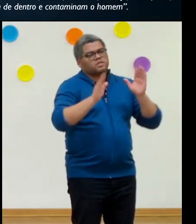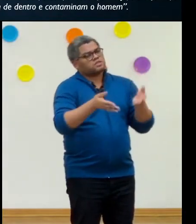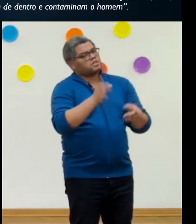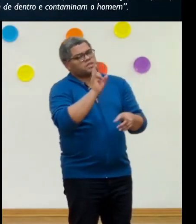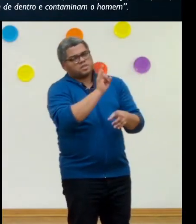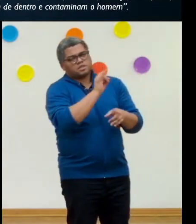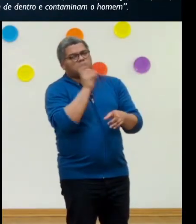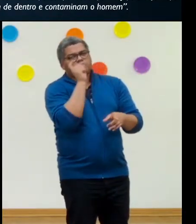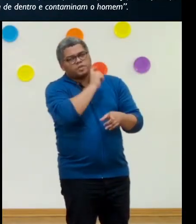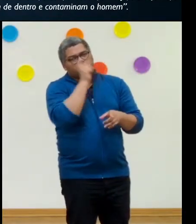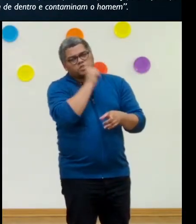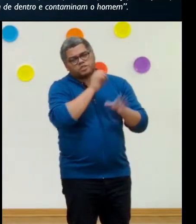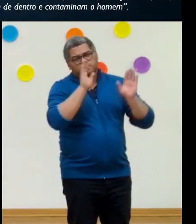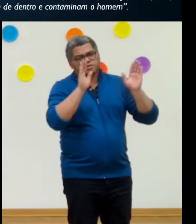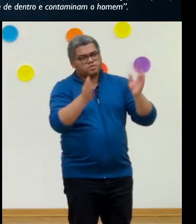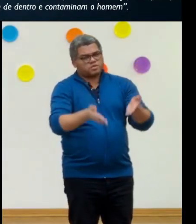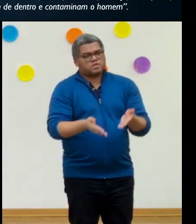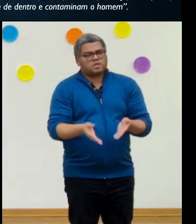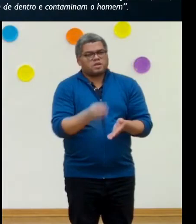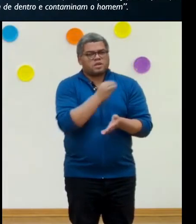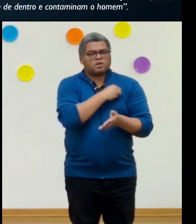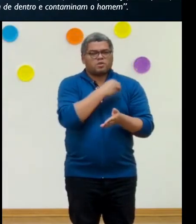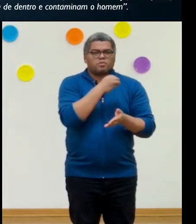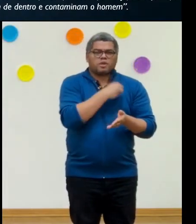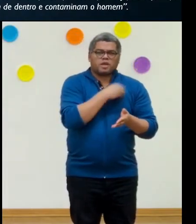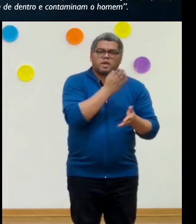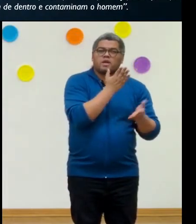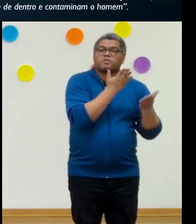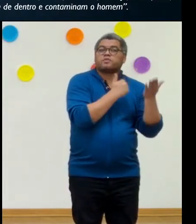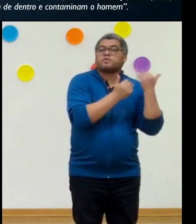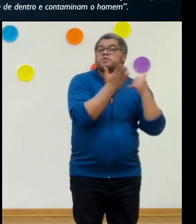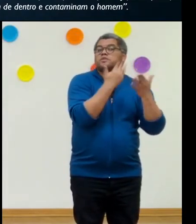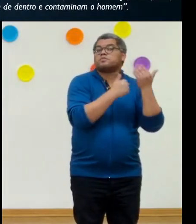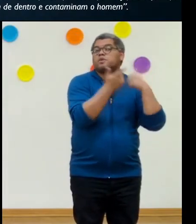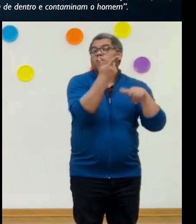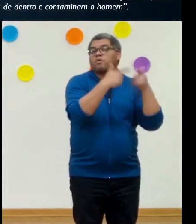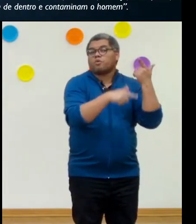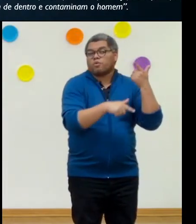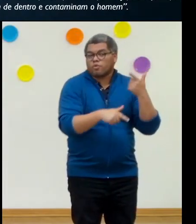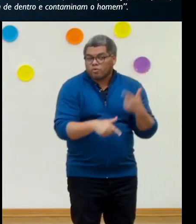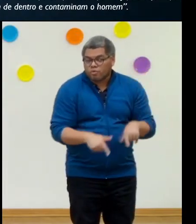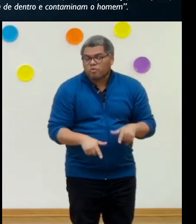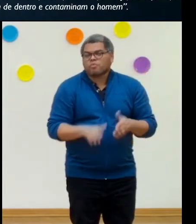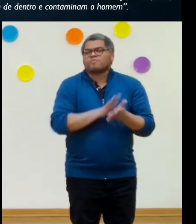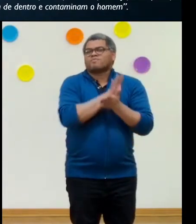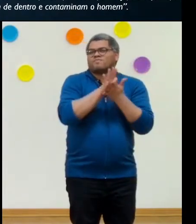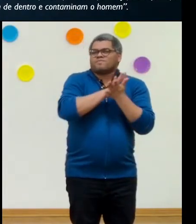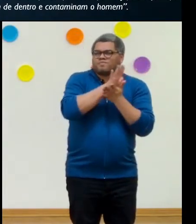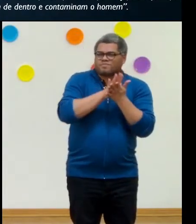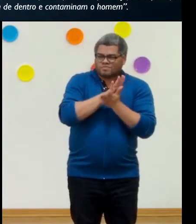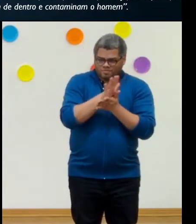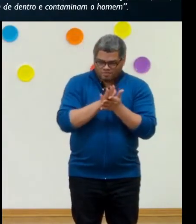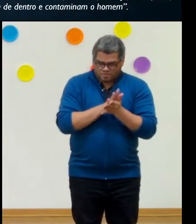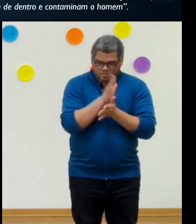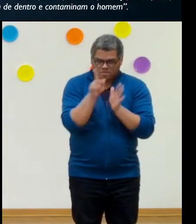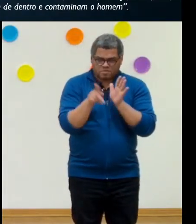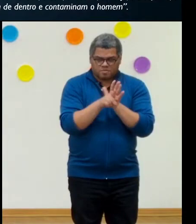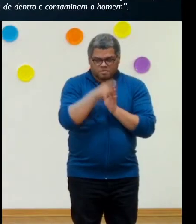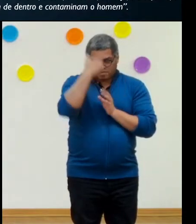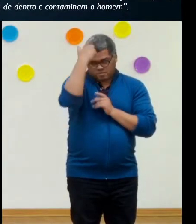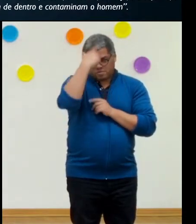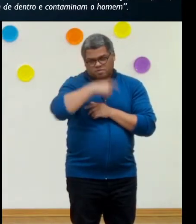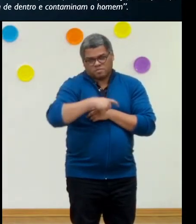mentira. O pecado traz outros com ele. Corrompe o caráter. As